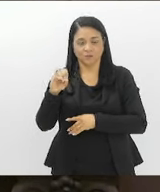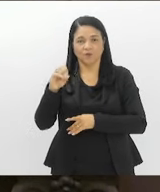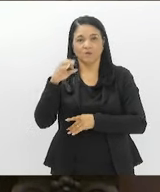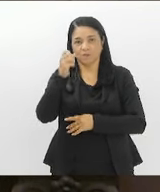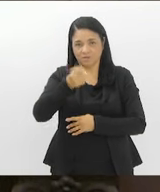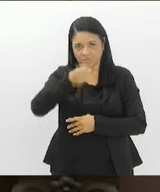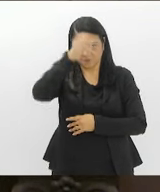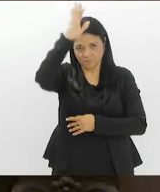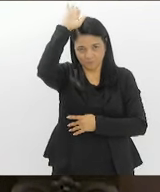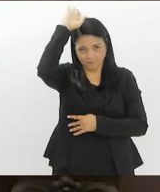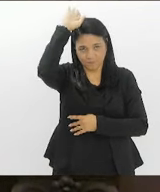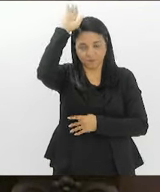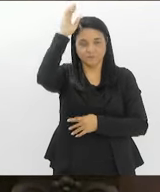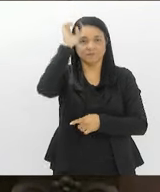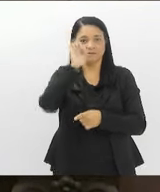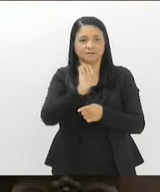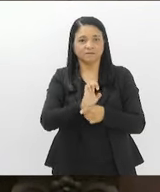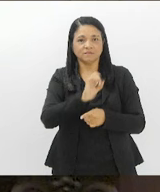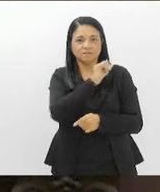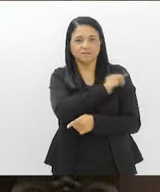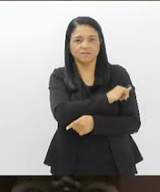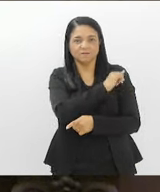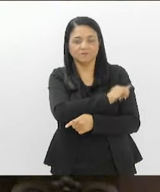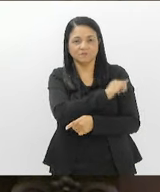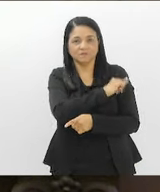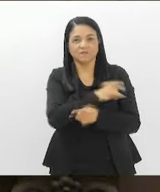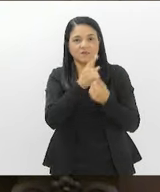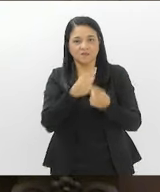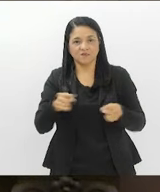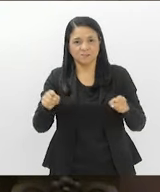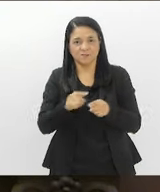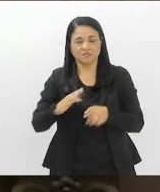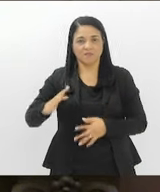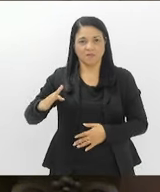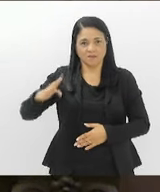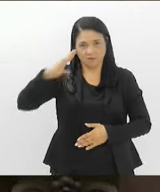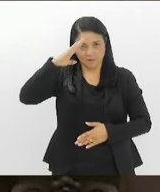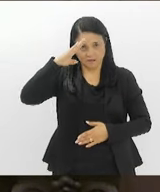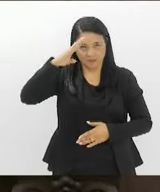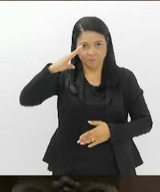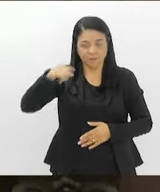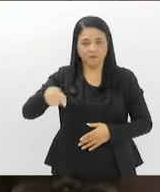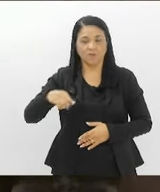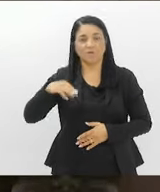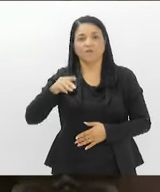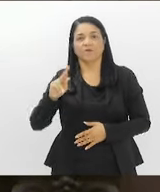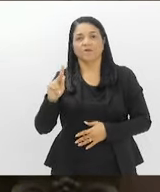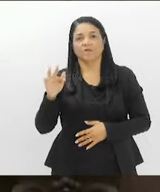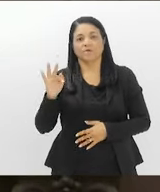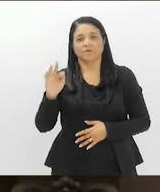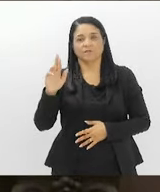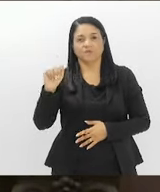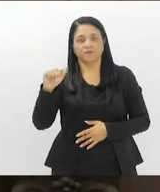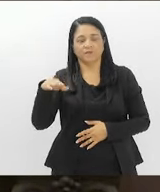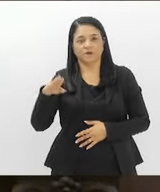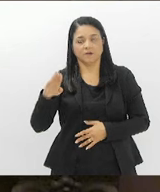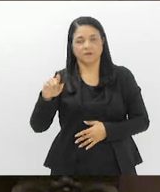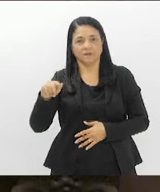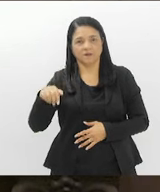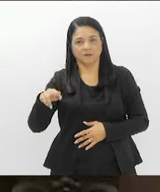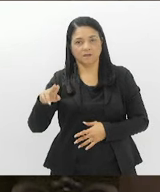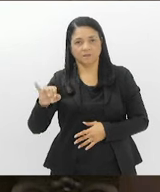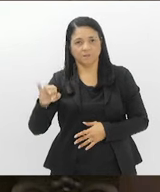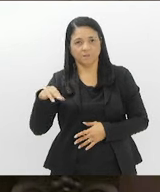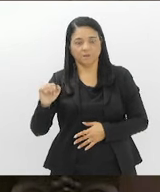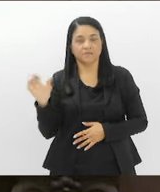do Estado do Rio de Janeiro, sob a regência do capitão Frankmar e do tenente Abreu. Agradecemos desde